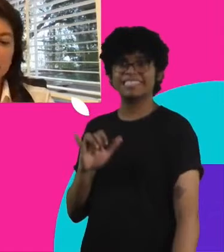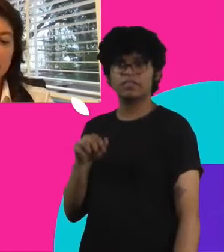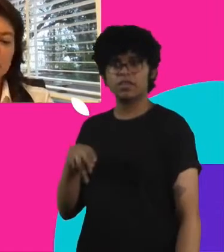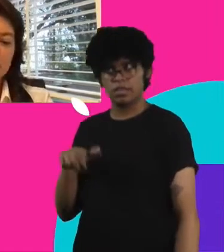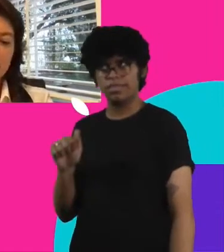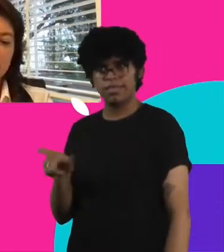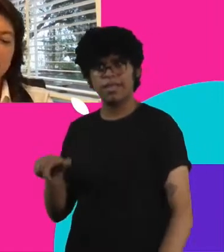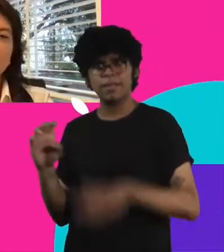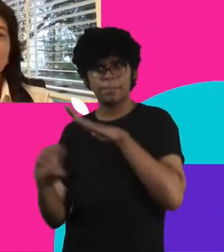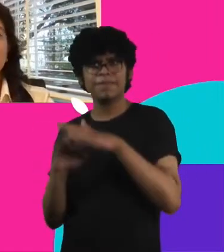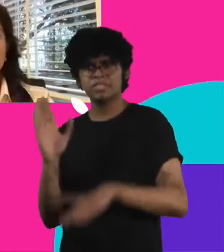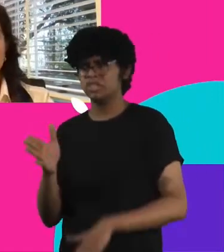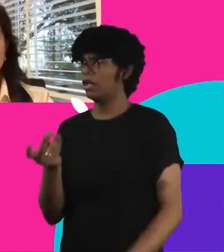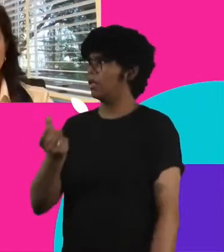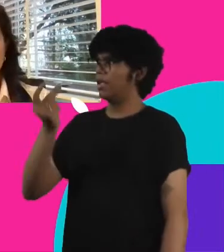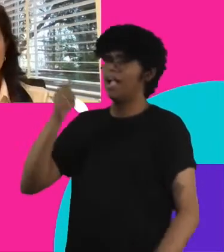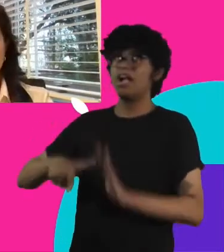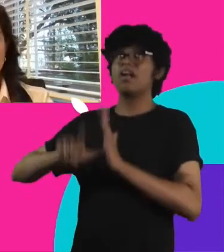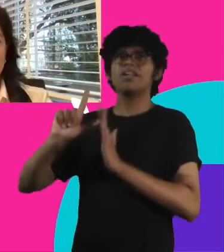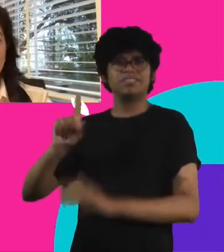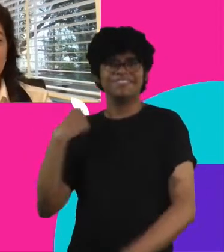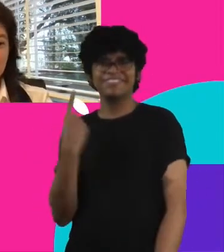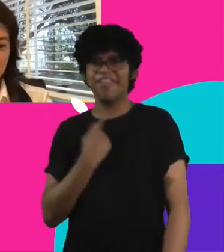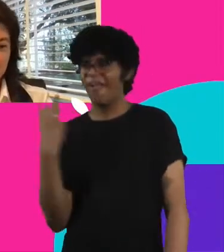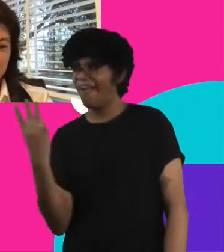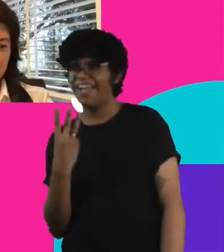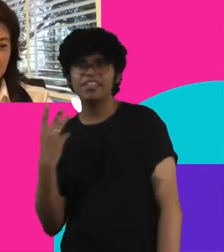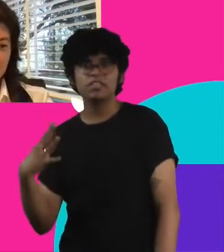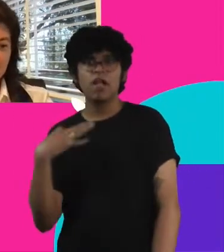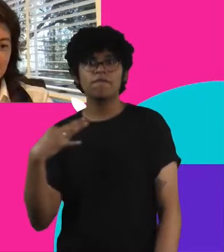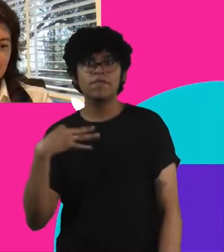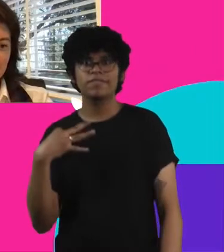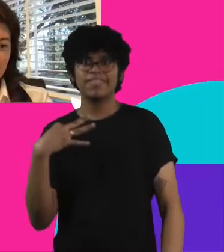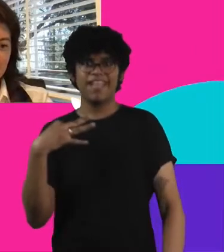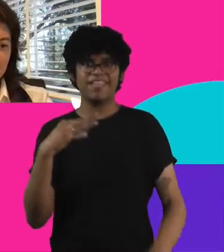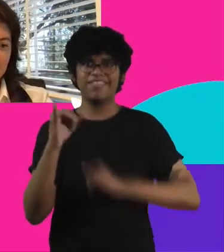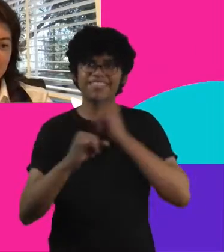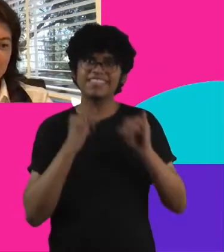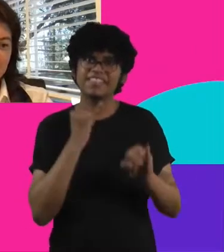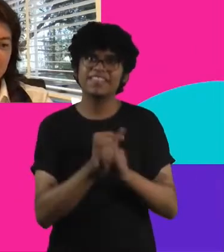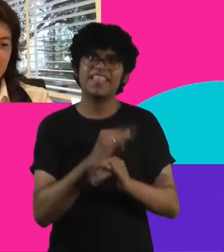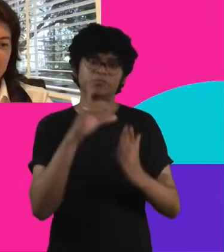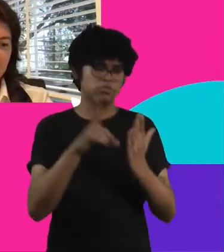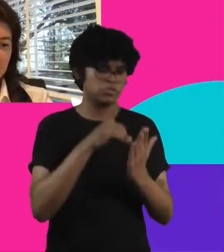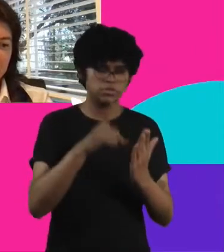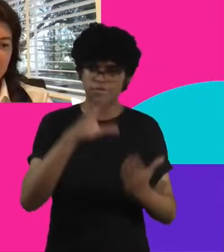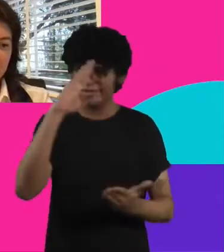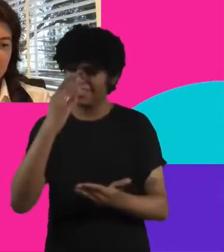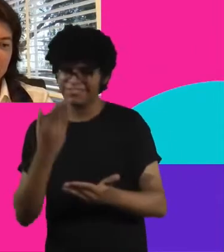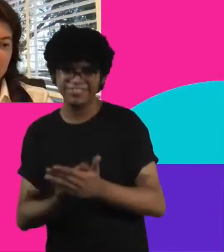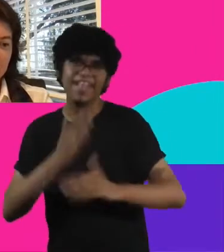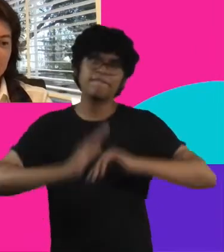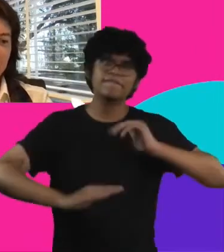do Social Good Brasil, quando nós éramos ainda voluntários online, trabalhando com o digital, sempre acreditando, né, construindo